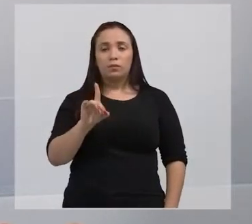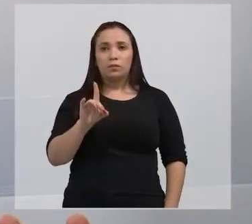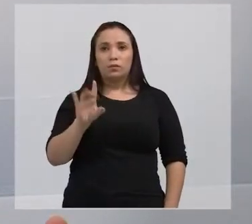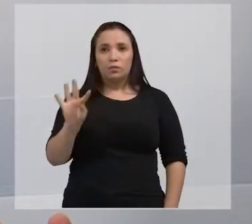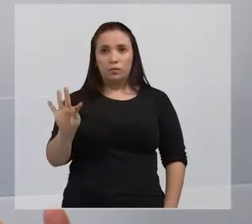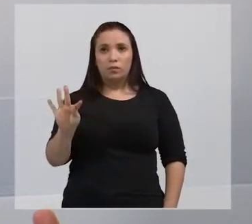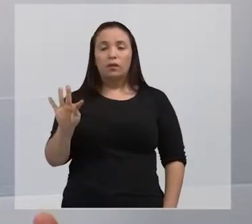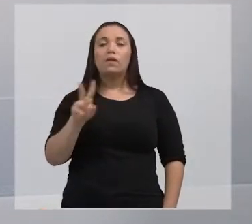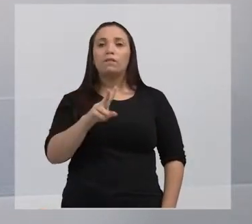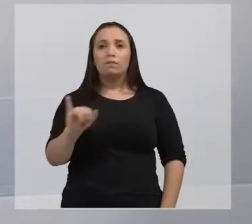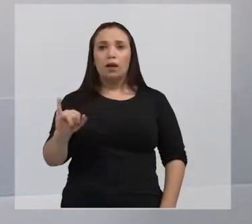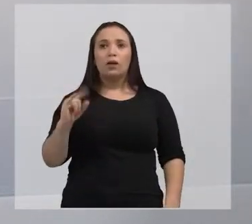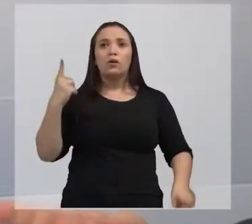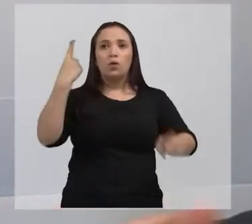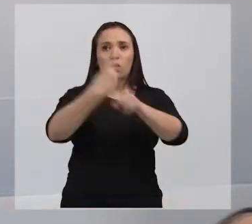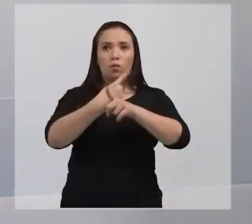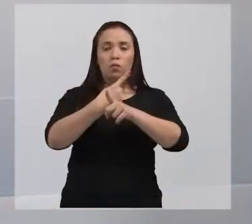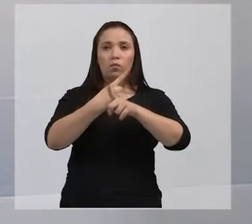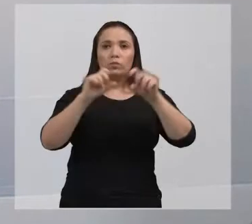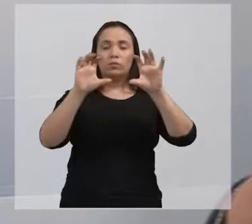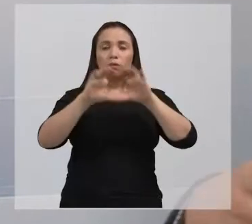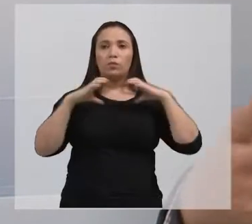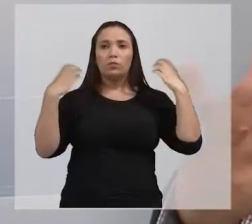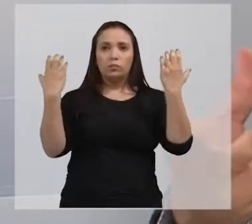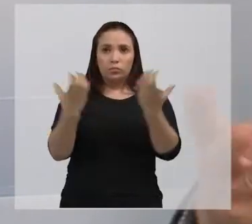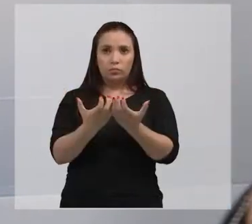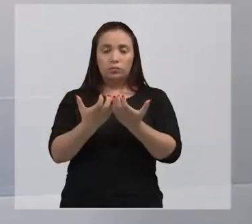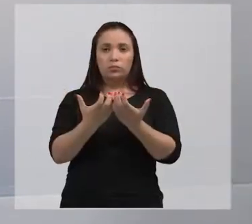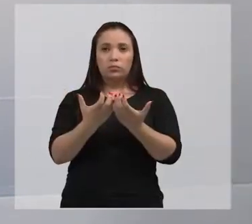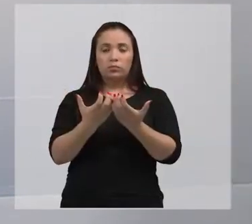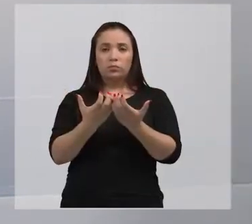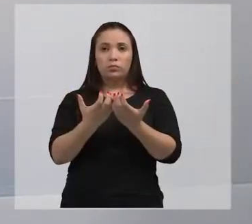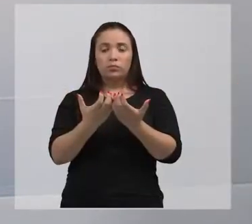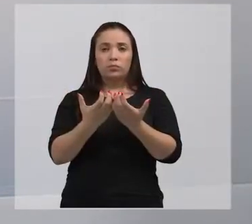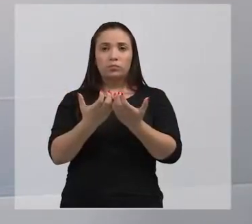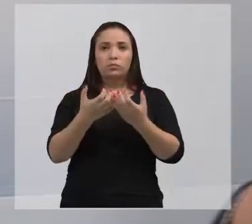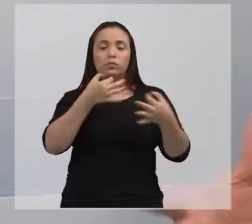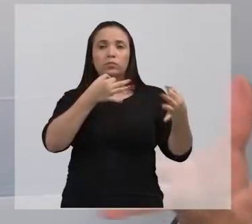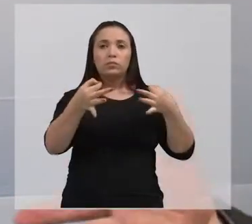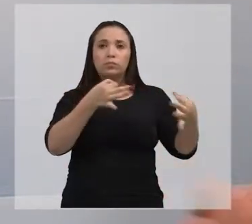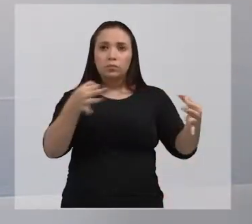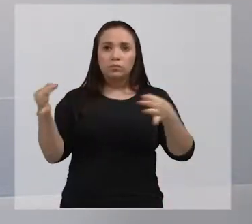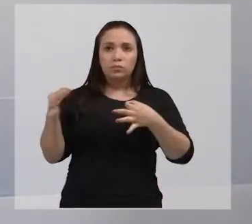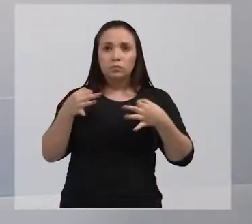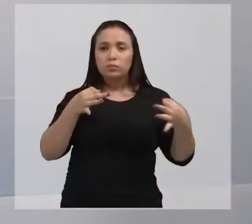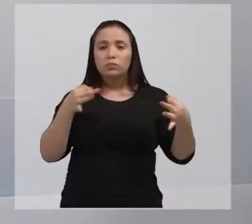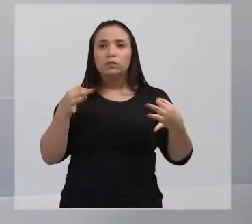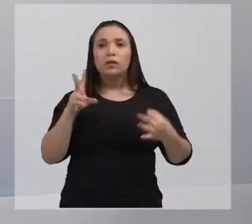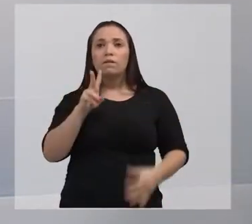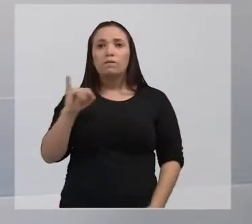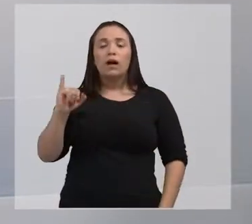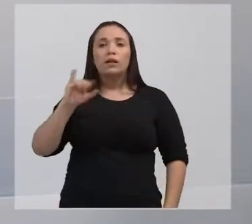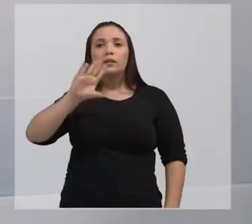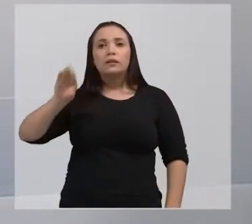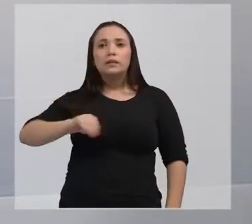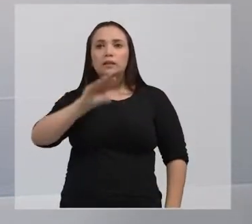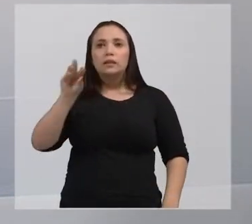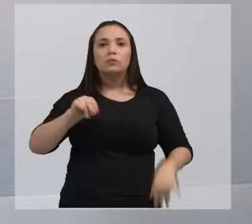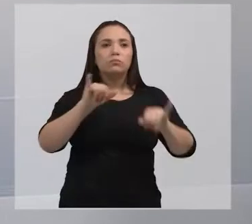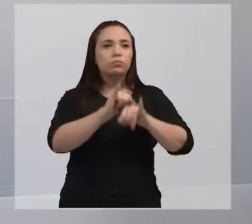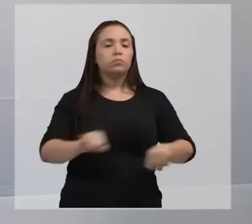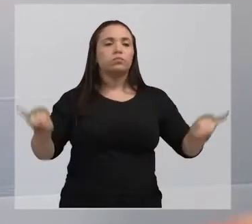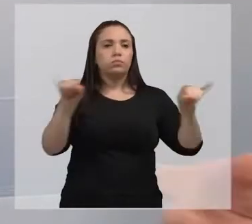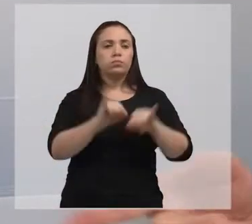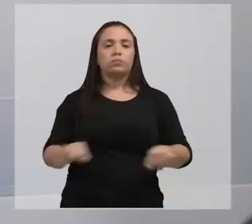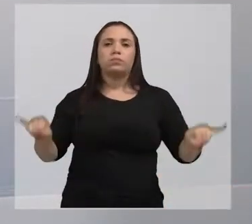fazer uma série de encontros, principalmente para massificar mais ainda o nome de Ciro Gomes no estado do